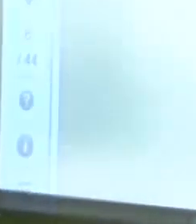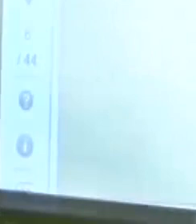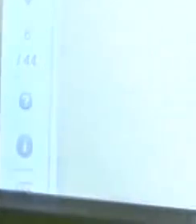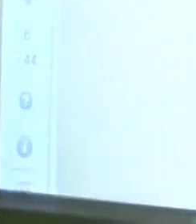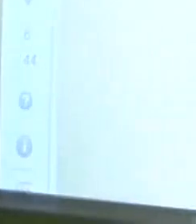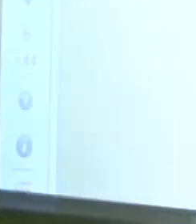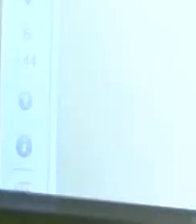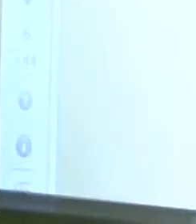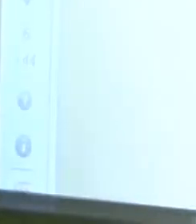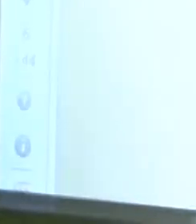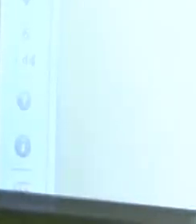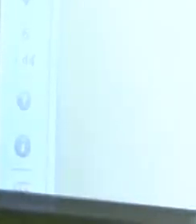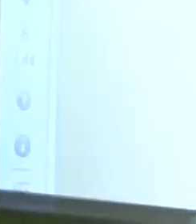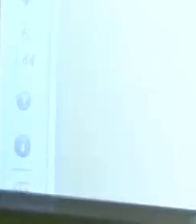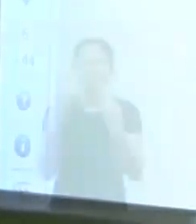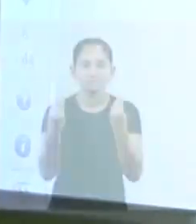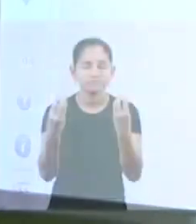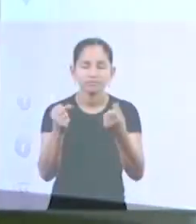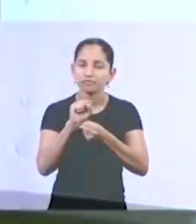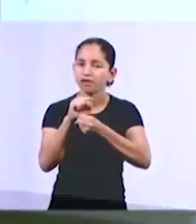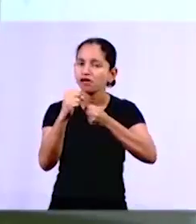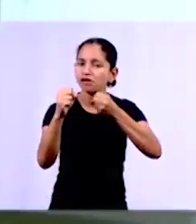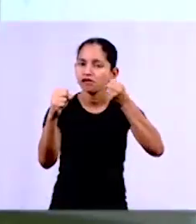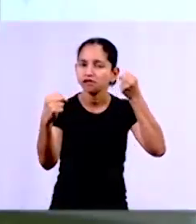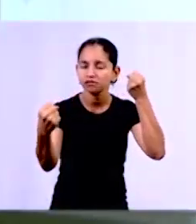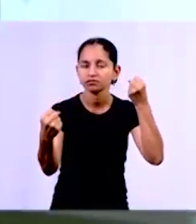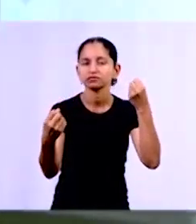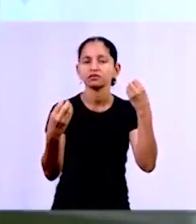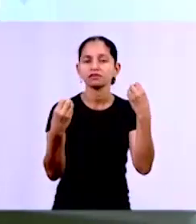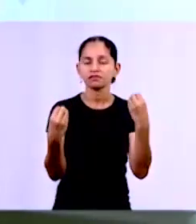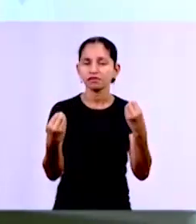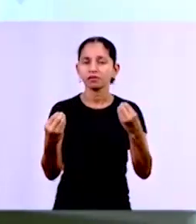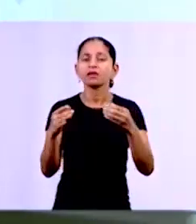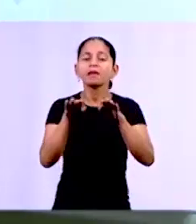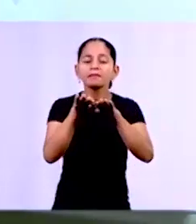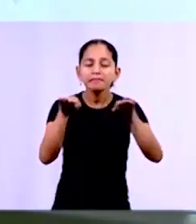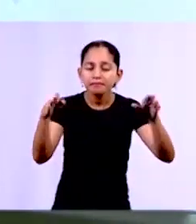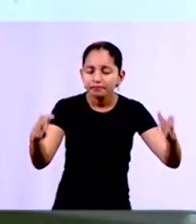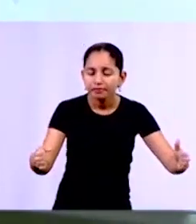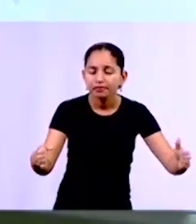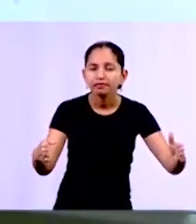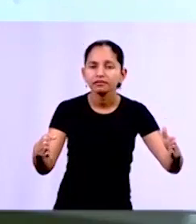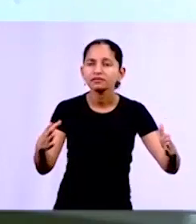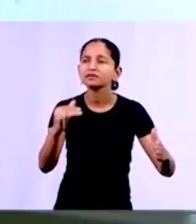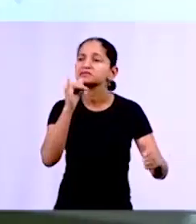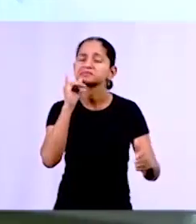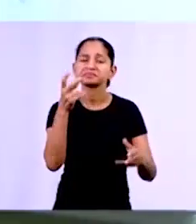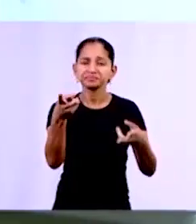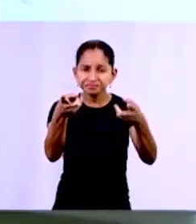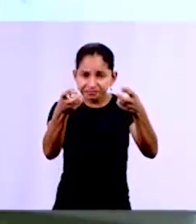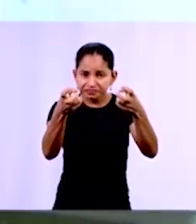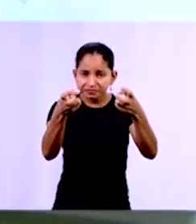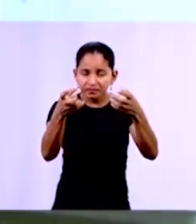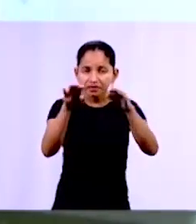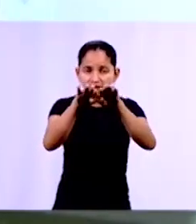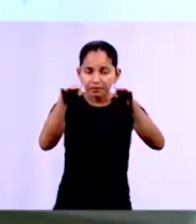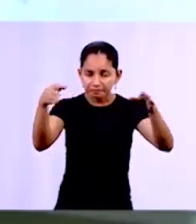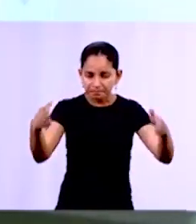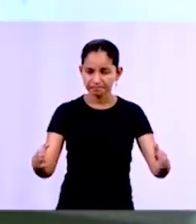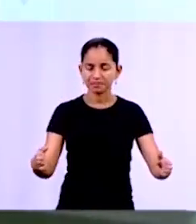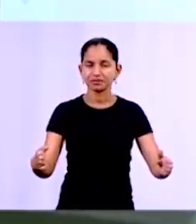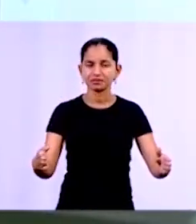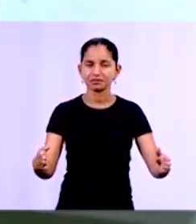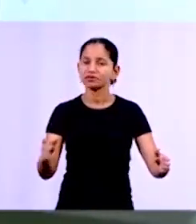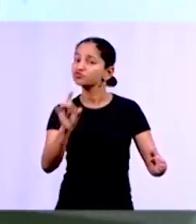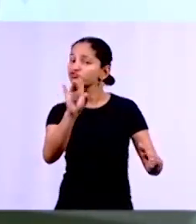são muito grandes, né? Não vamos pensar num supercomputador numa mesinha desse tamanho. Não sei se vocês estão conseguindo ver toda a mesa aqui,